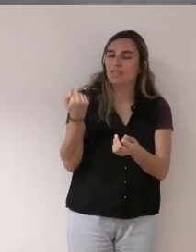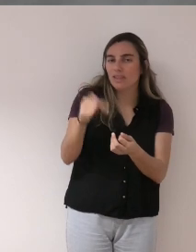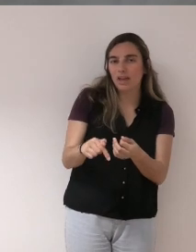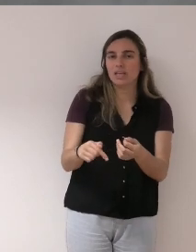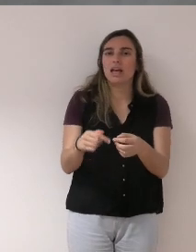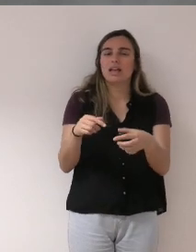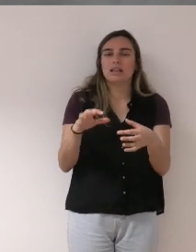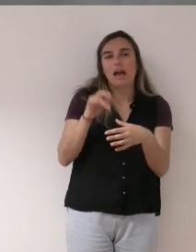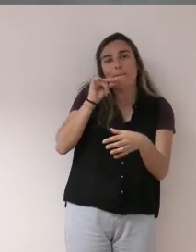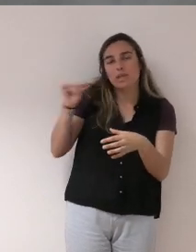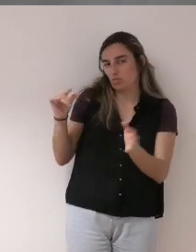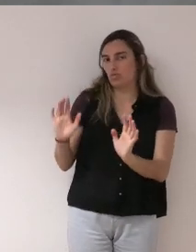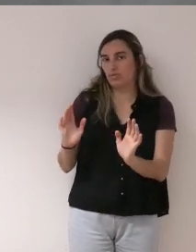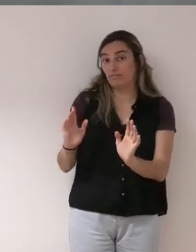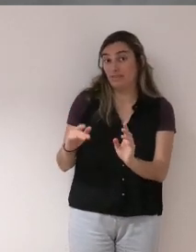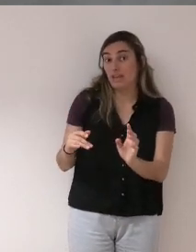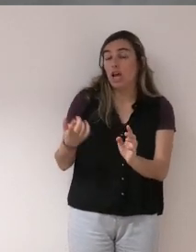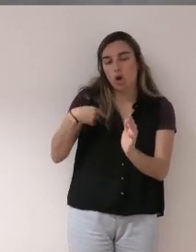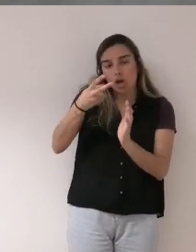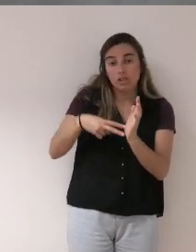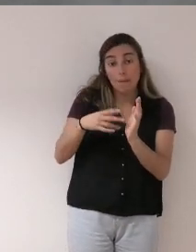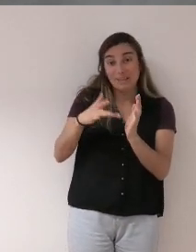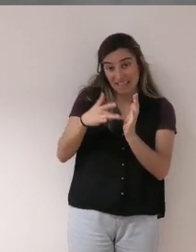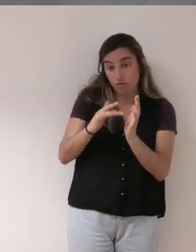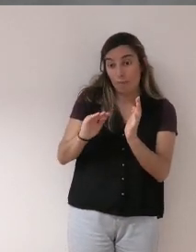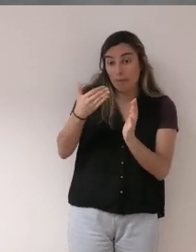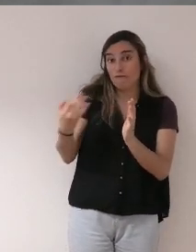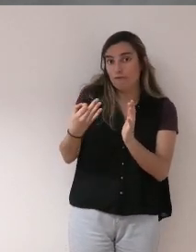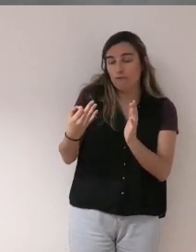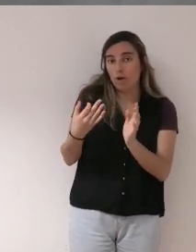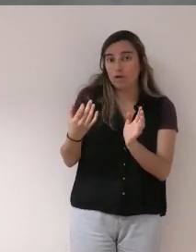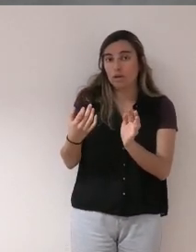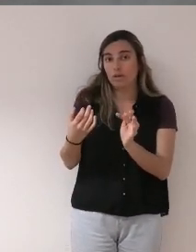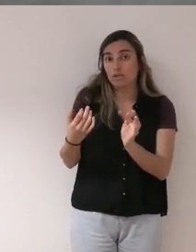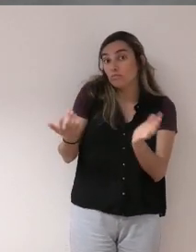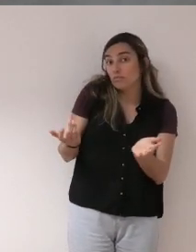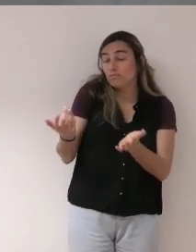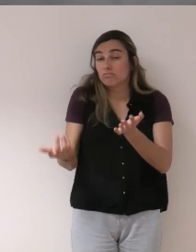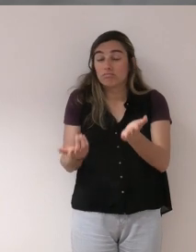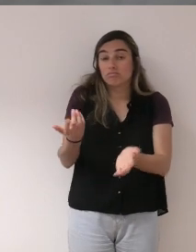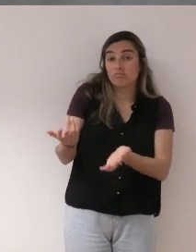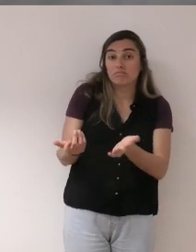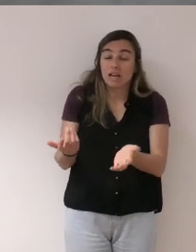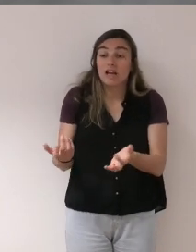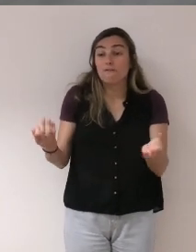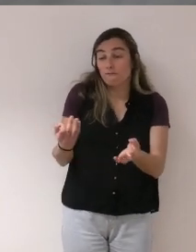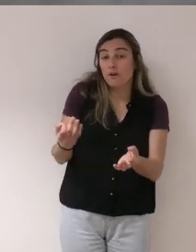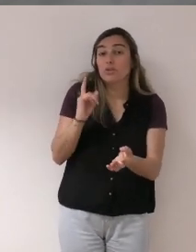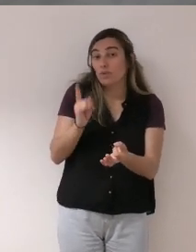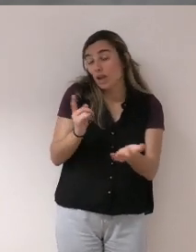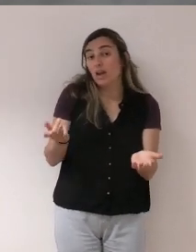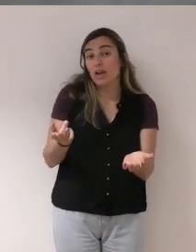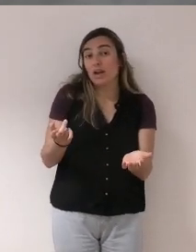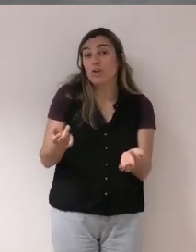das minúsculas, que de facto, relendo os primeiros livros, de facto, era dispensável. De facto, era